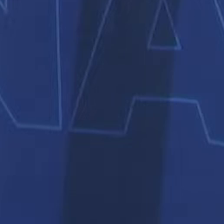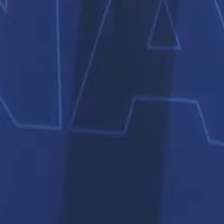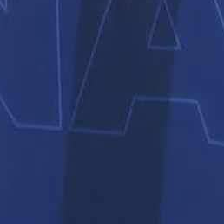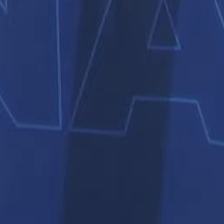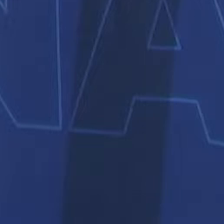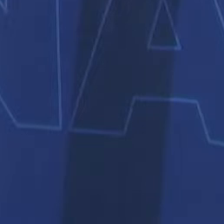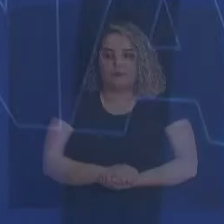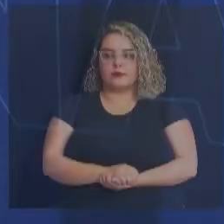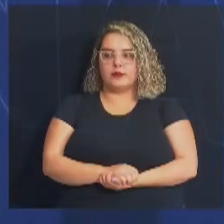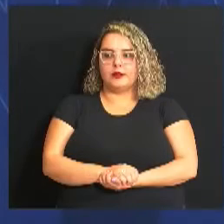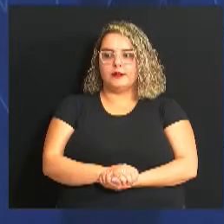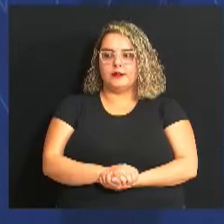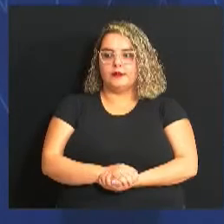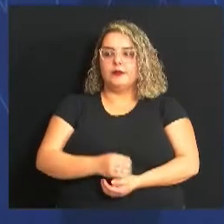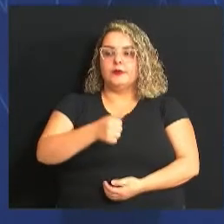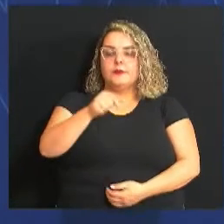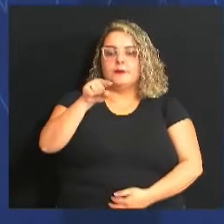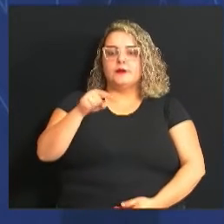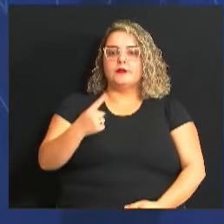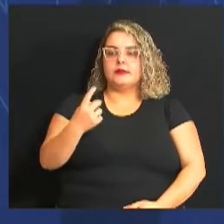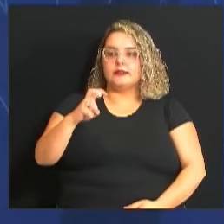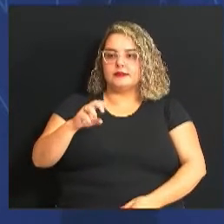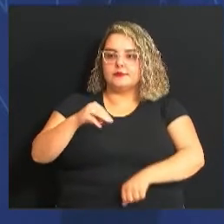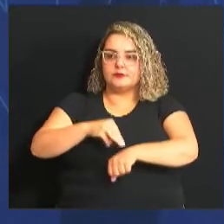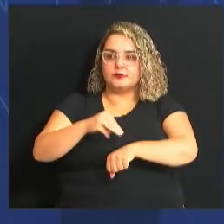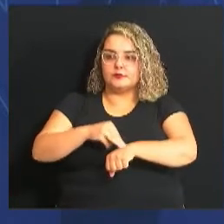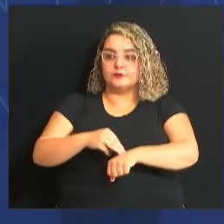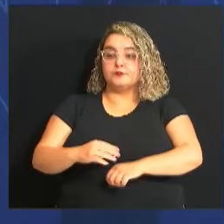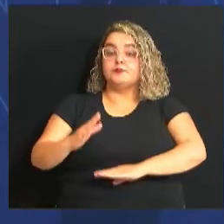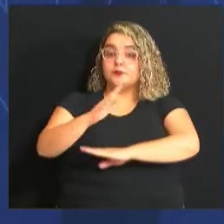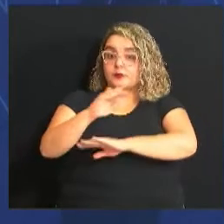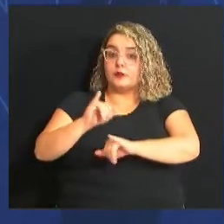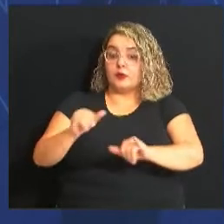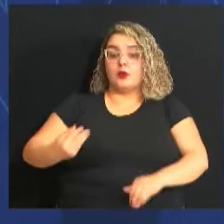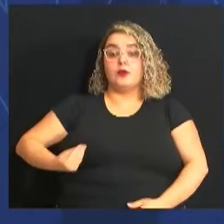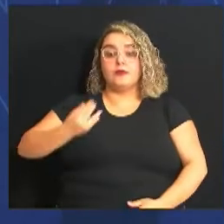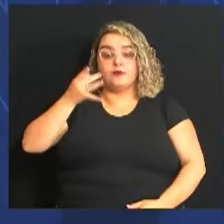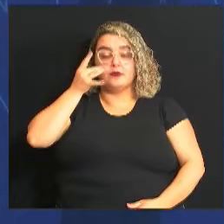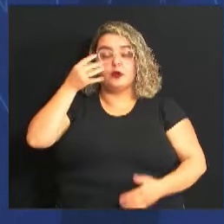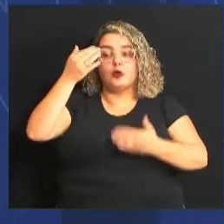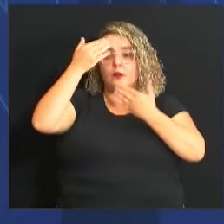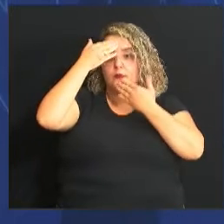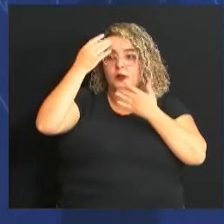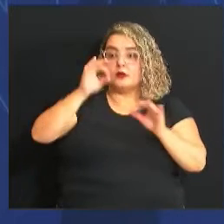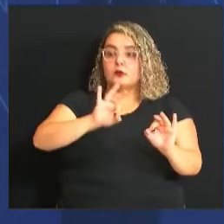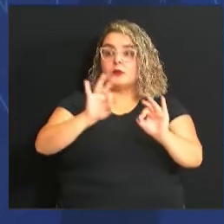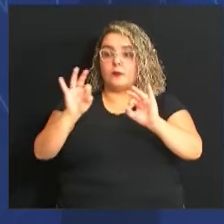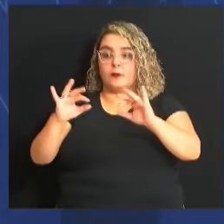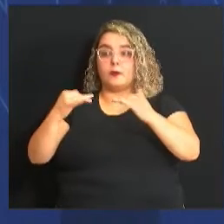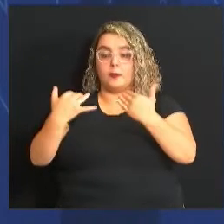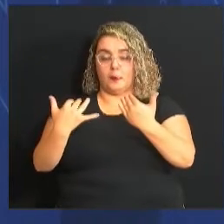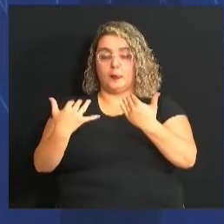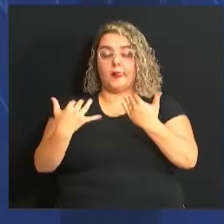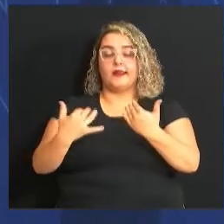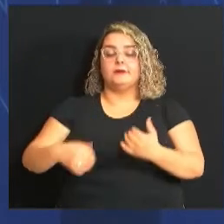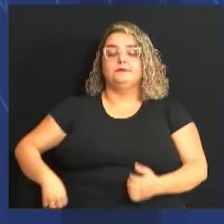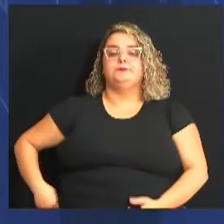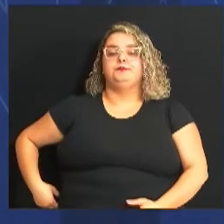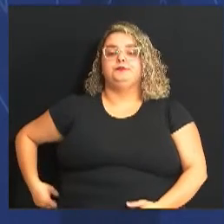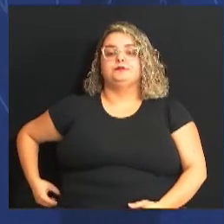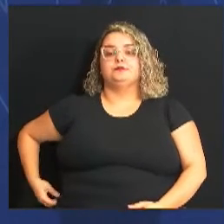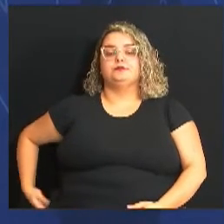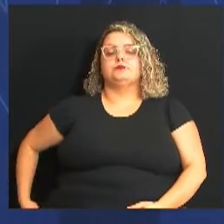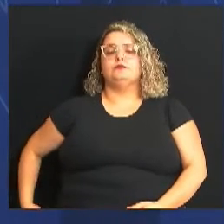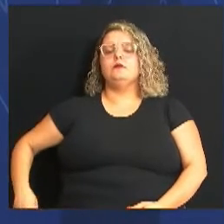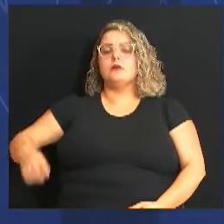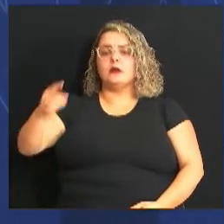1h mais 15, Câmara Notícia de volta ao vivo nesta terça-feira. Muito obrigado pela sua companhia, pela sua audiência. E olha